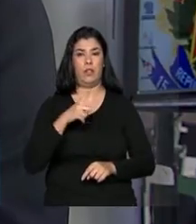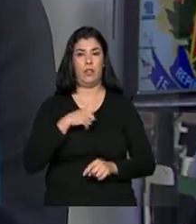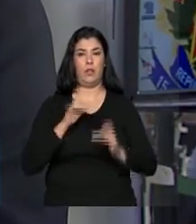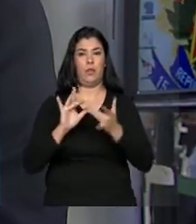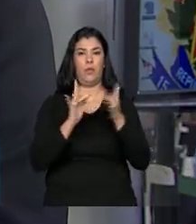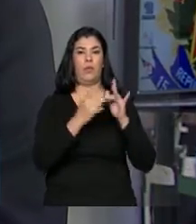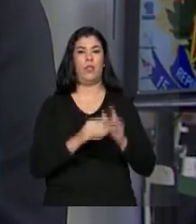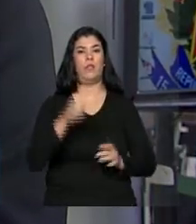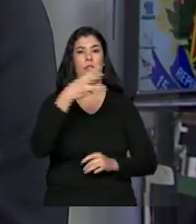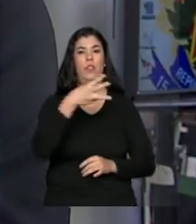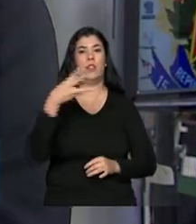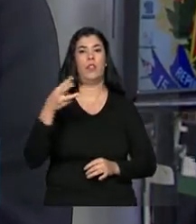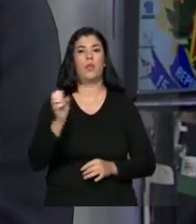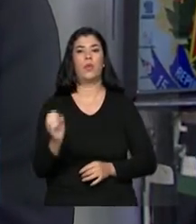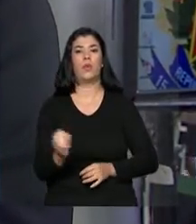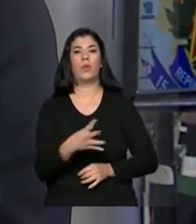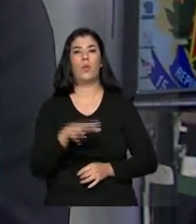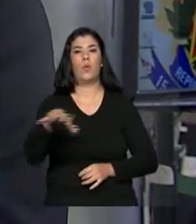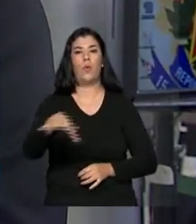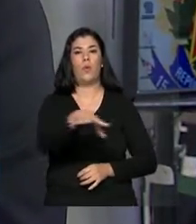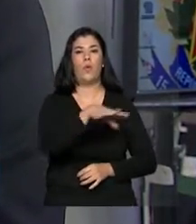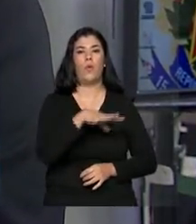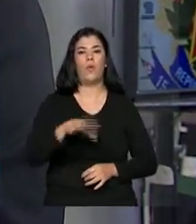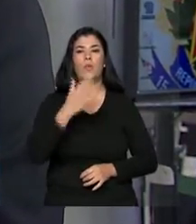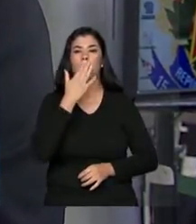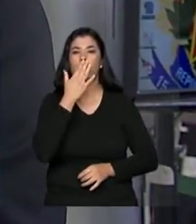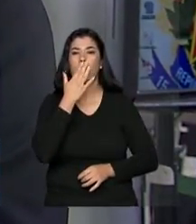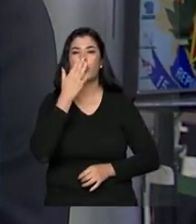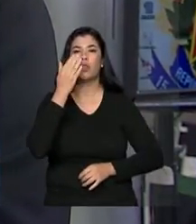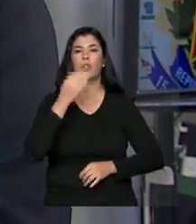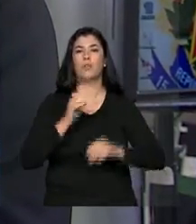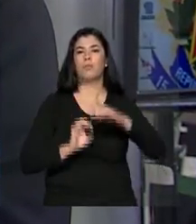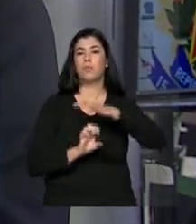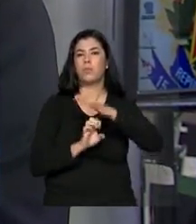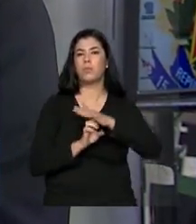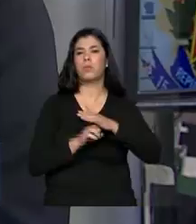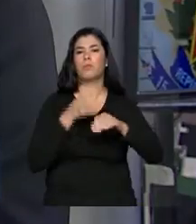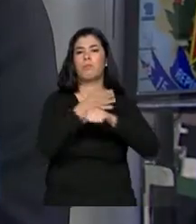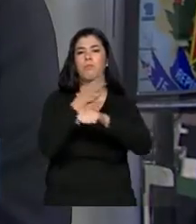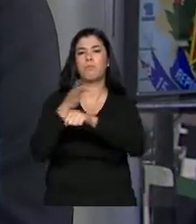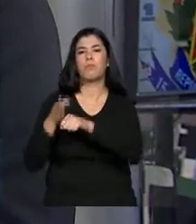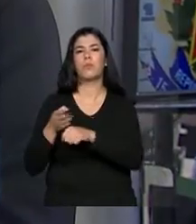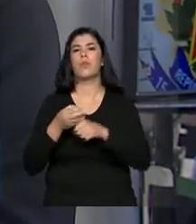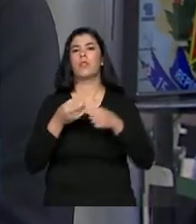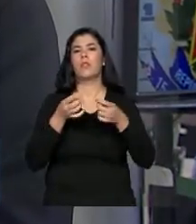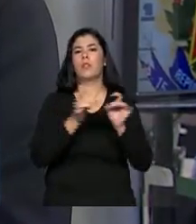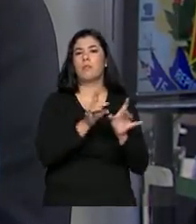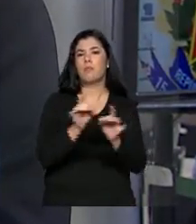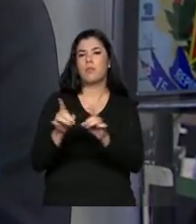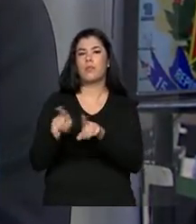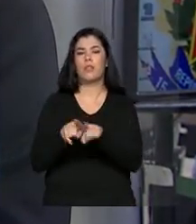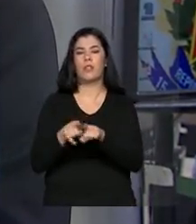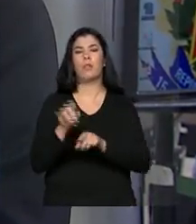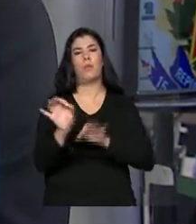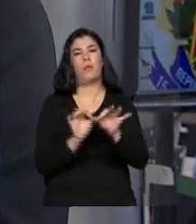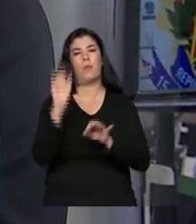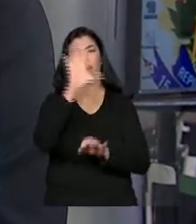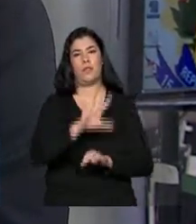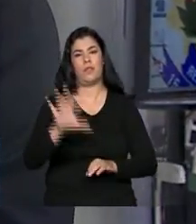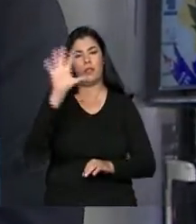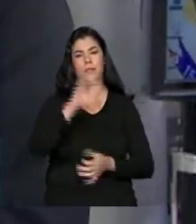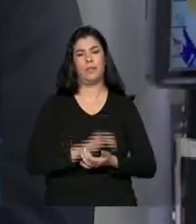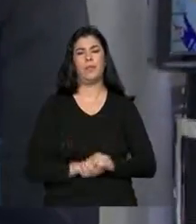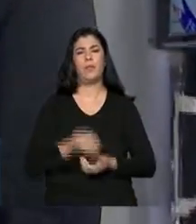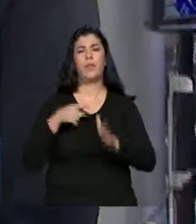ficam definidos 33 mercados para as nossas ativações comerciais e acesso a mercados através do novo Plano Nacional de Exportação. O